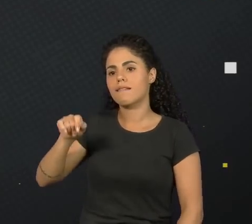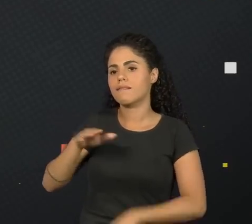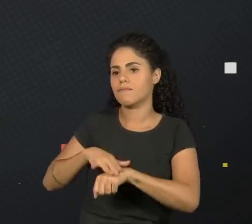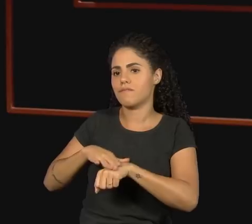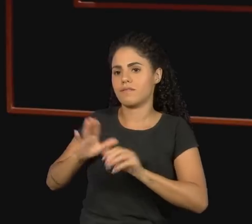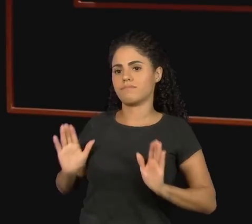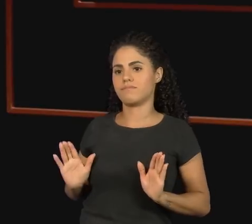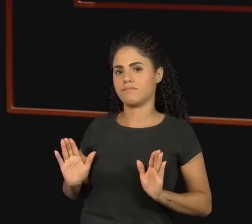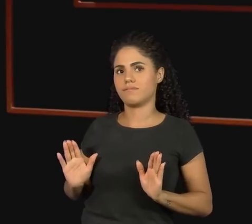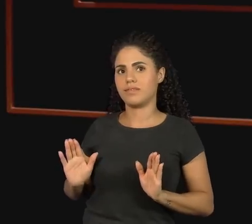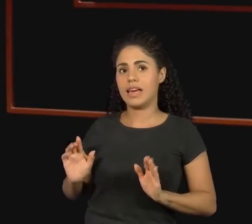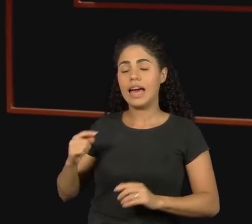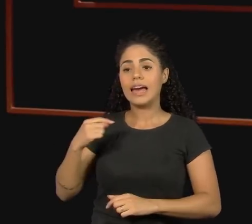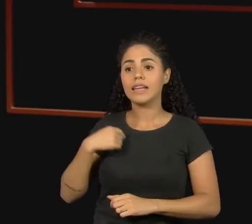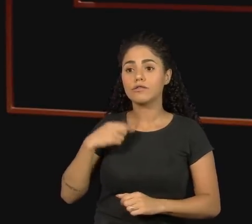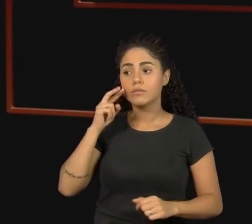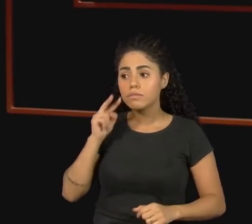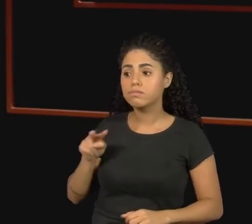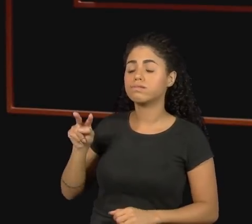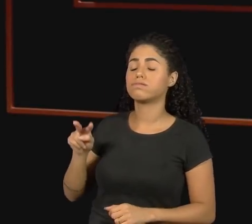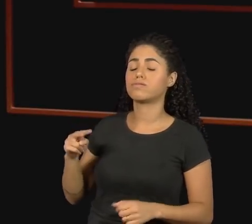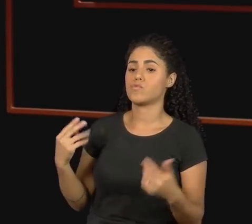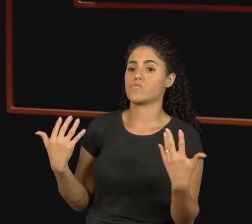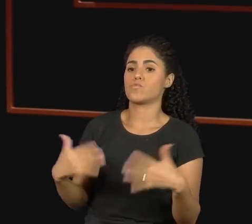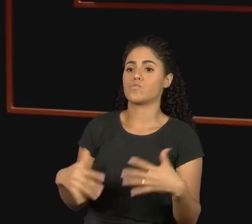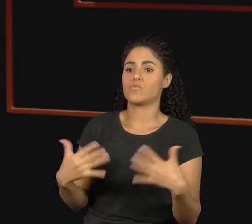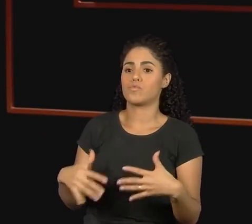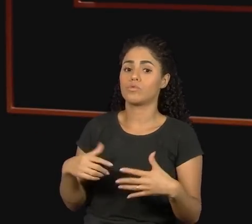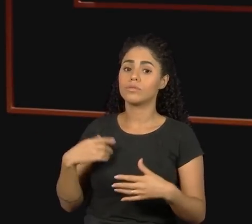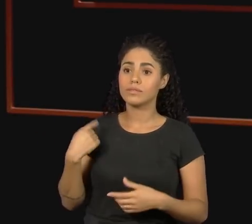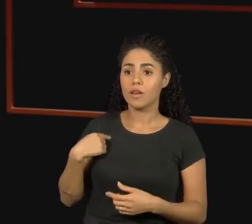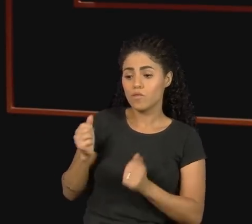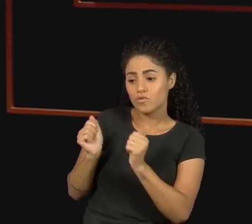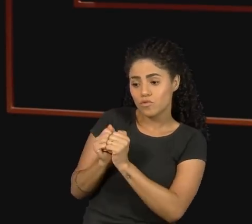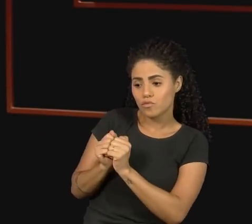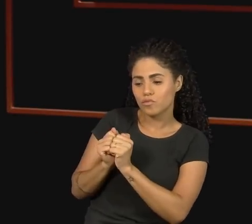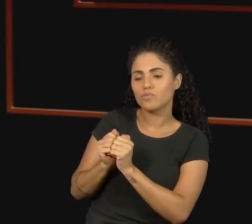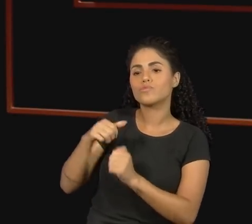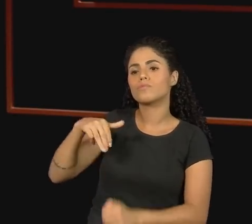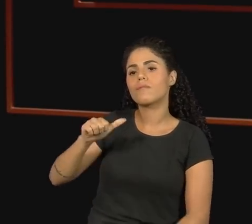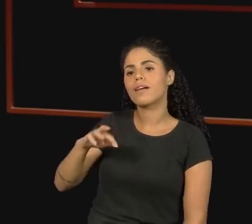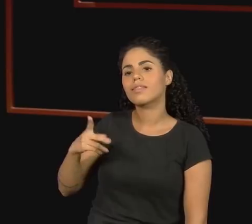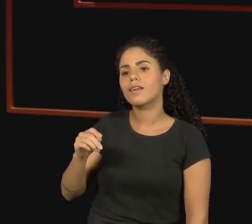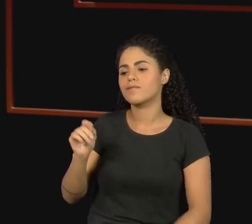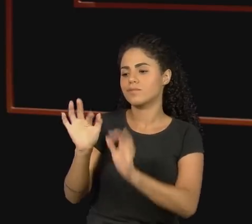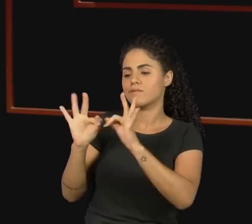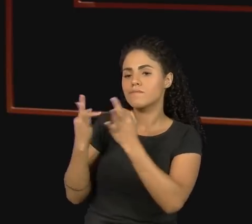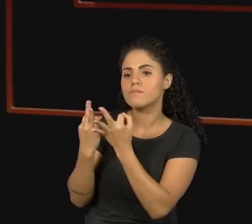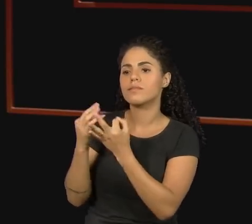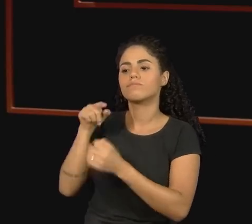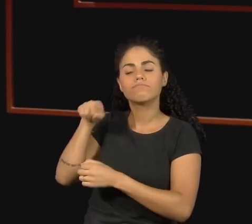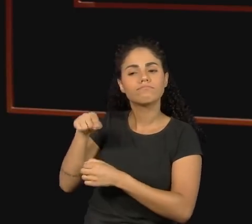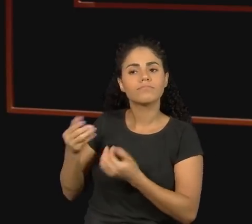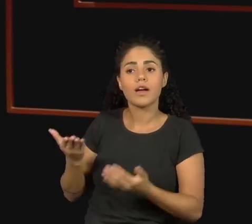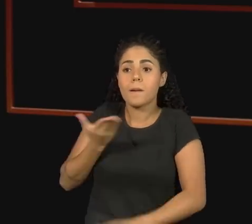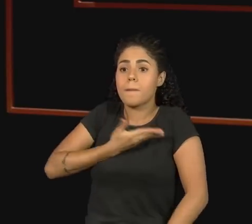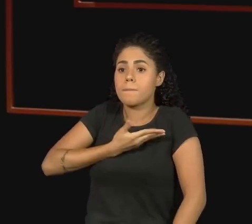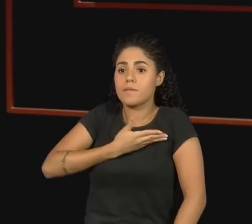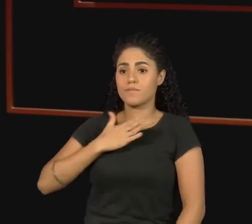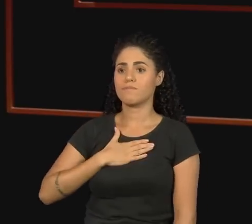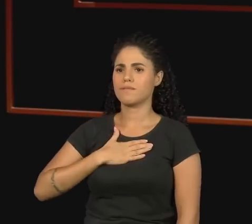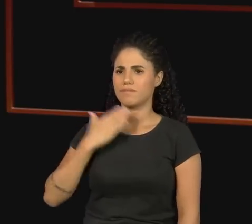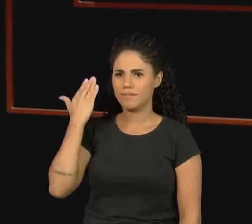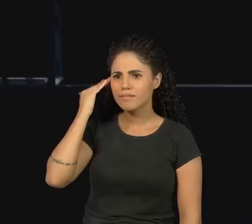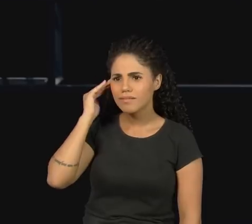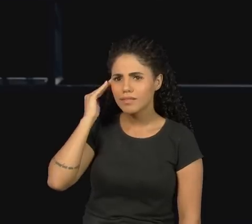Aí nos tornamos grandes amigos, nos frequentamos, eu, ele, Matheus, as famílias, né? Eles viraram minha família